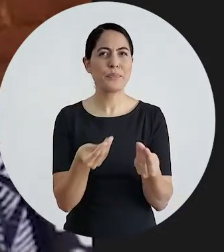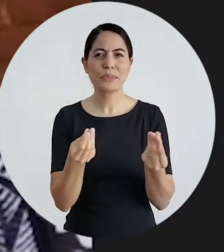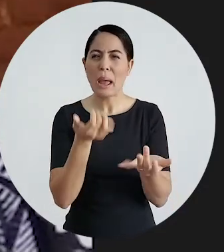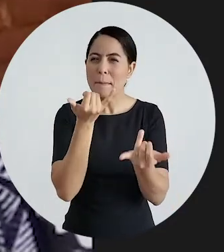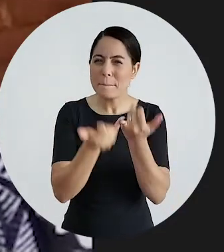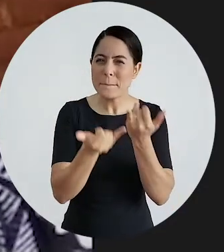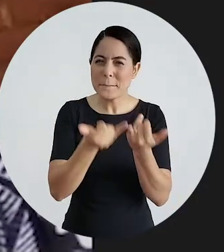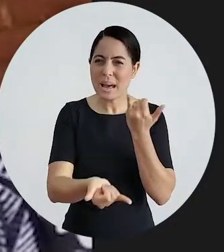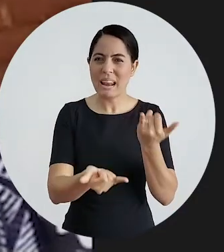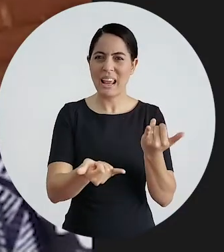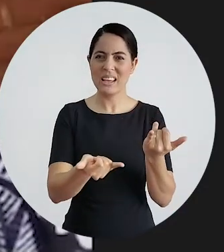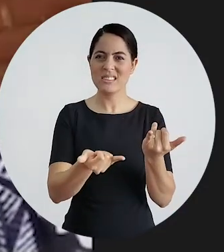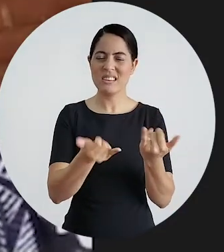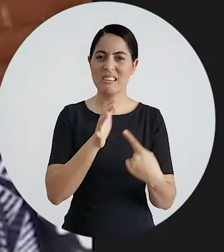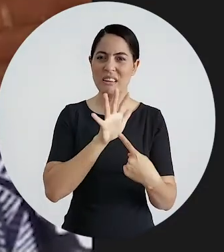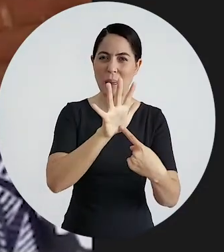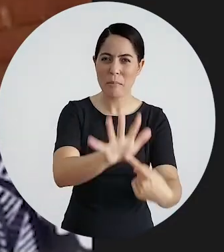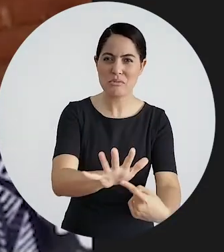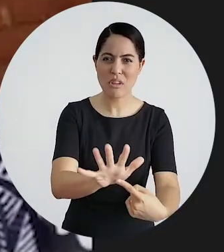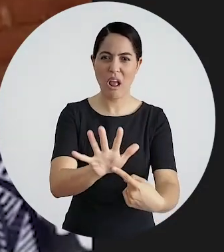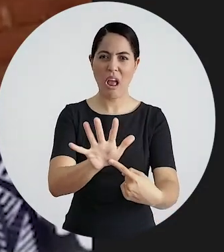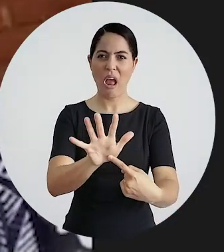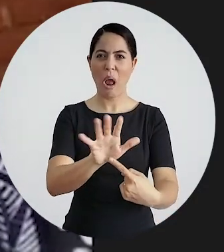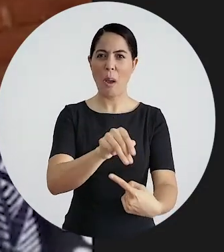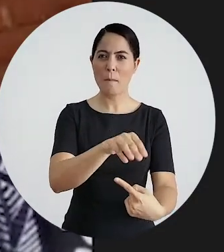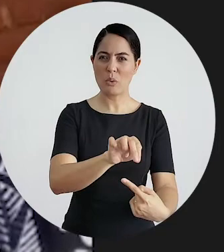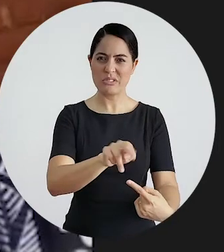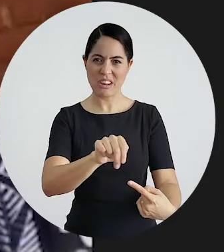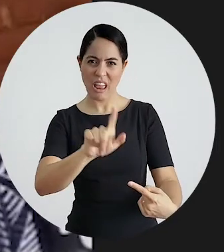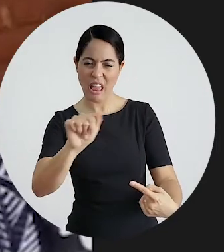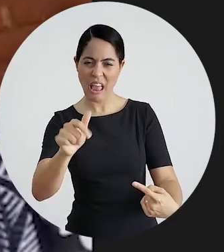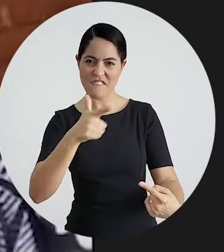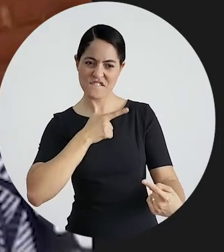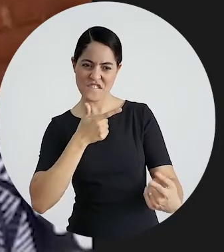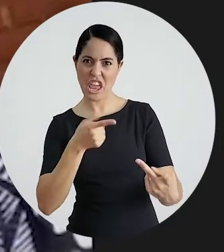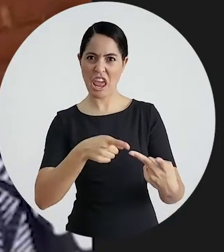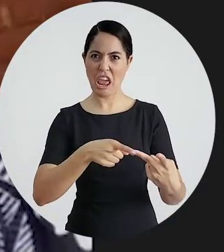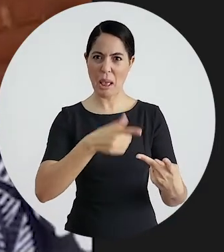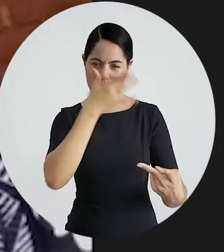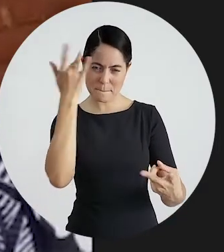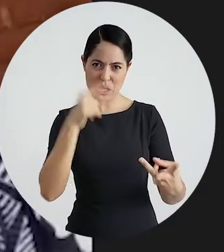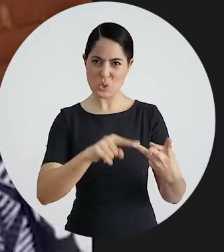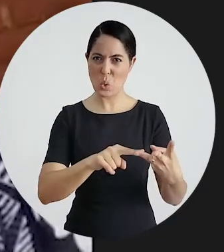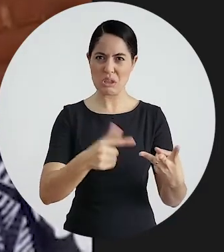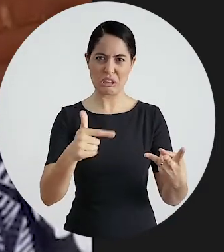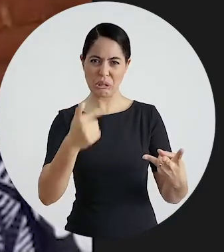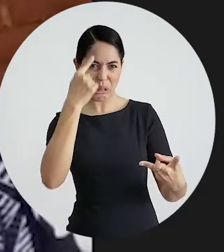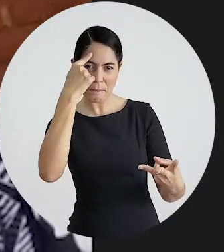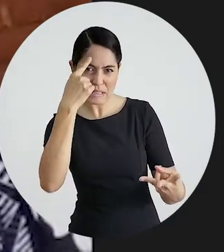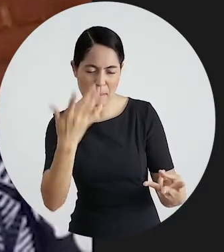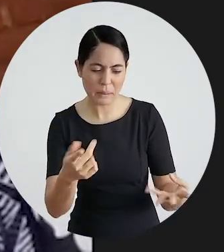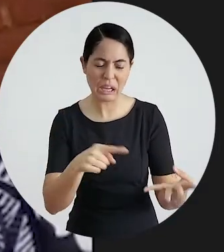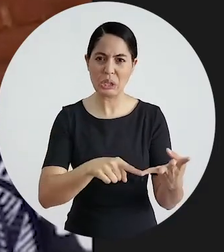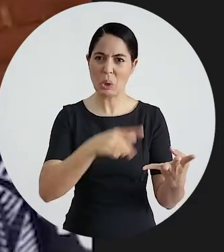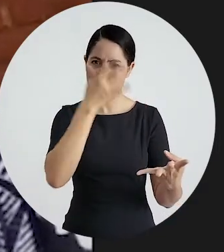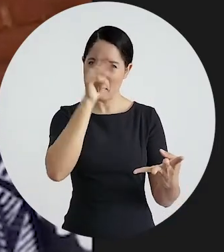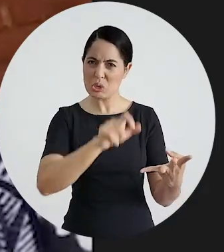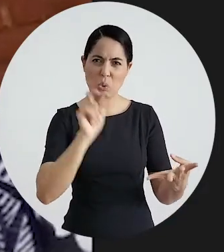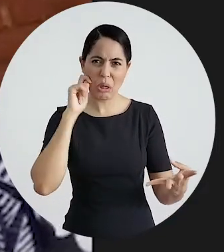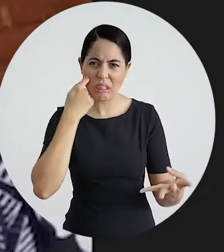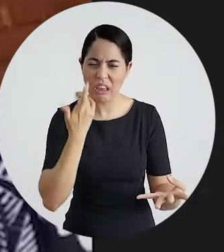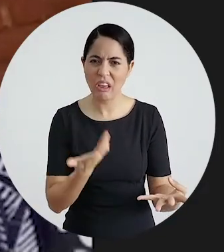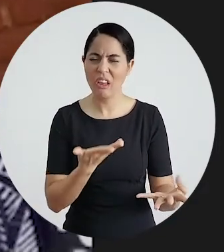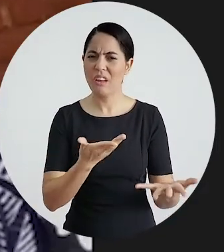carregada de uma dose de coisa monstrenga, de coisa feia, de pessoas que